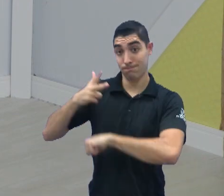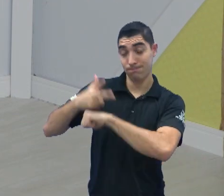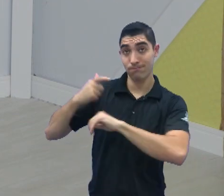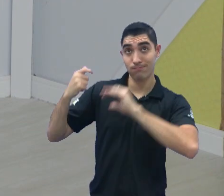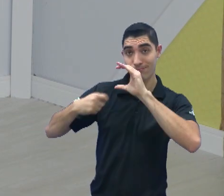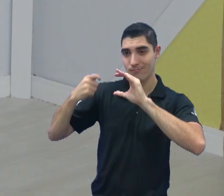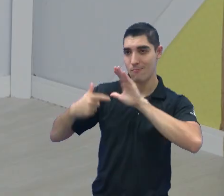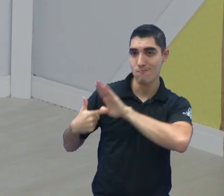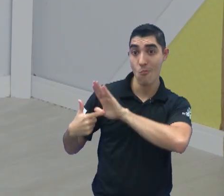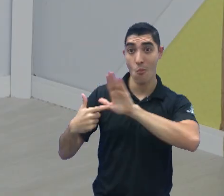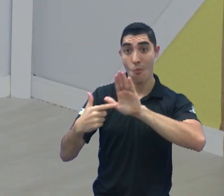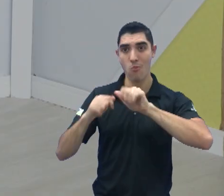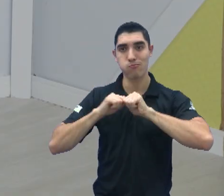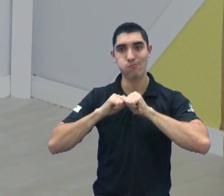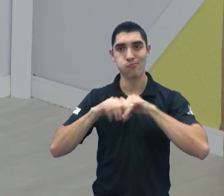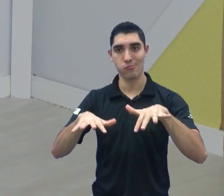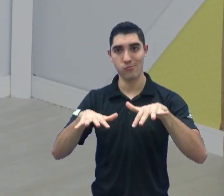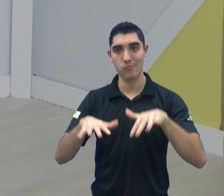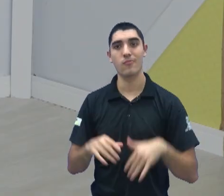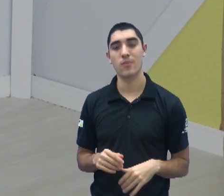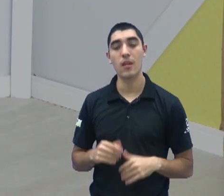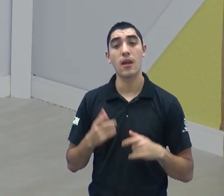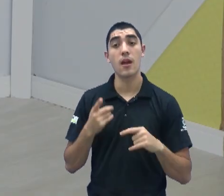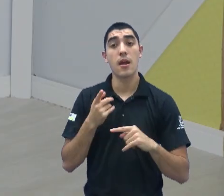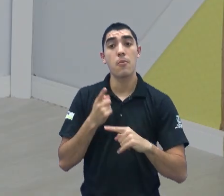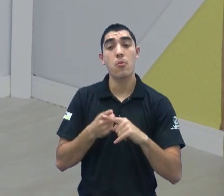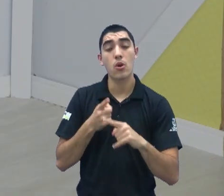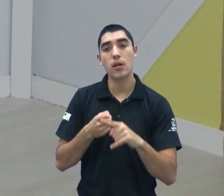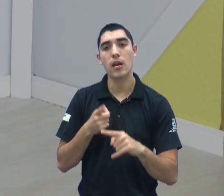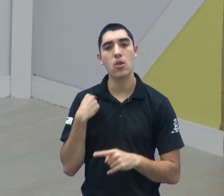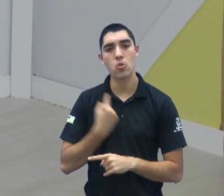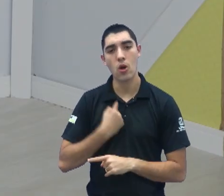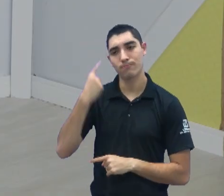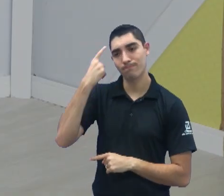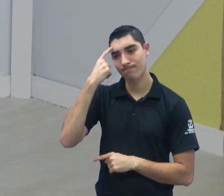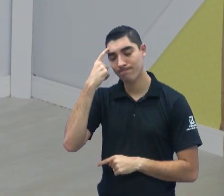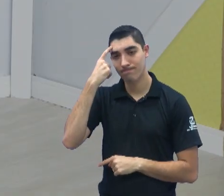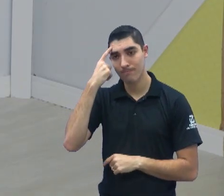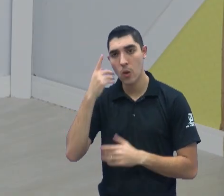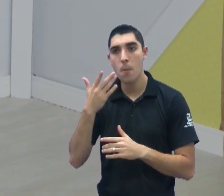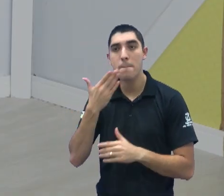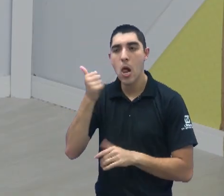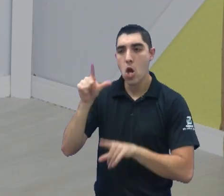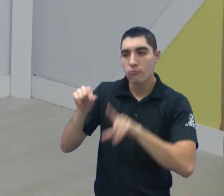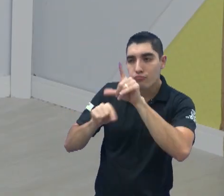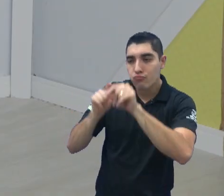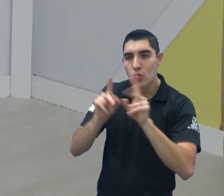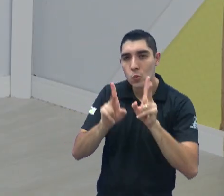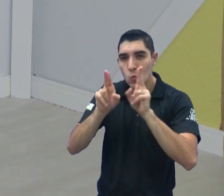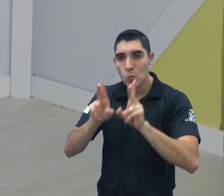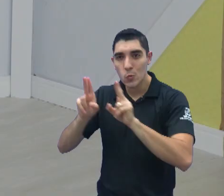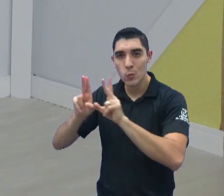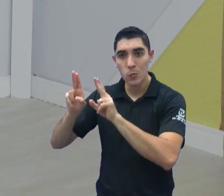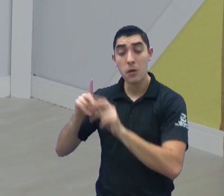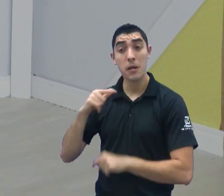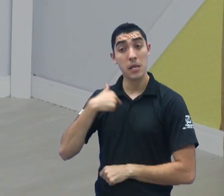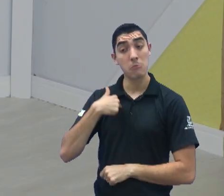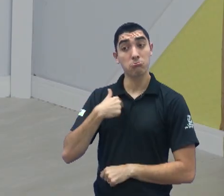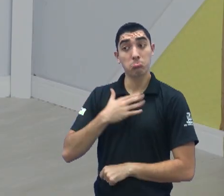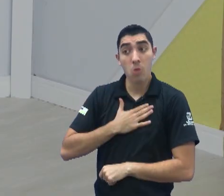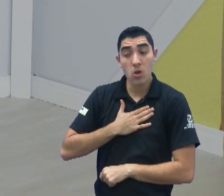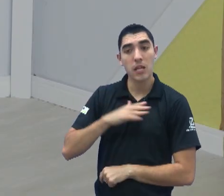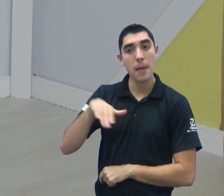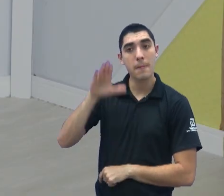começo, pensamos aí as melhores partes para aproveitar neste momento. O que mais realmente me chamou a atenção é que ainda